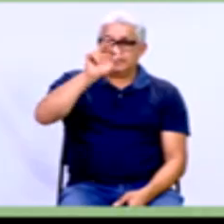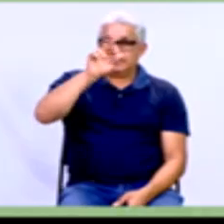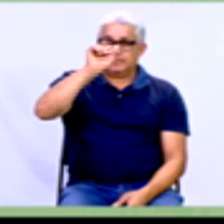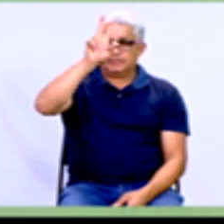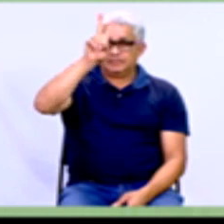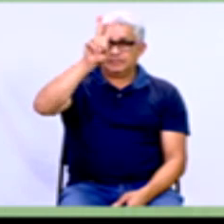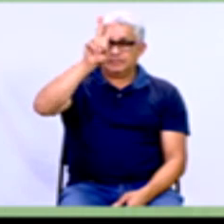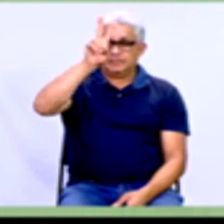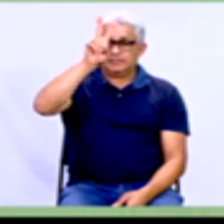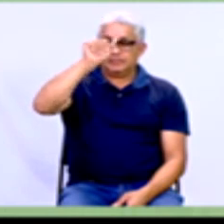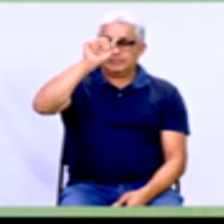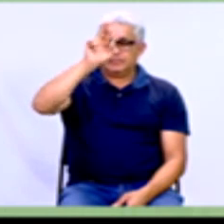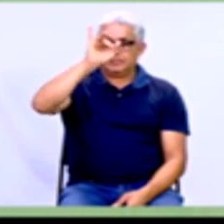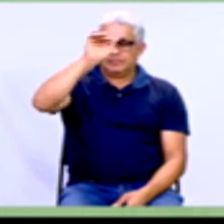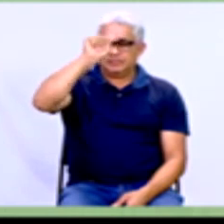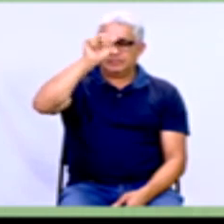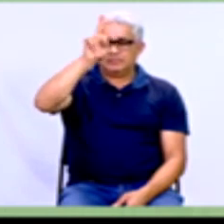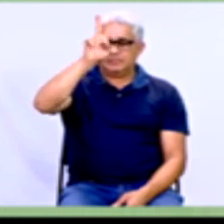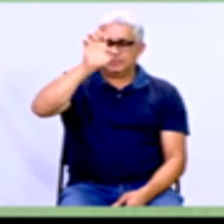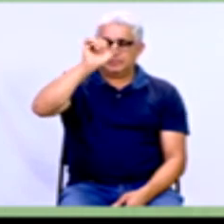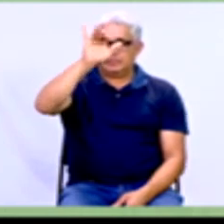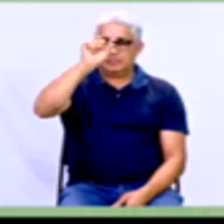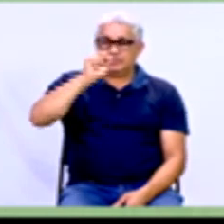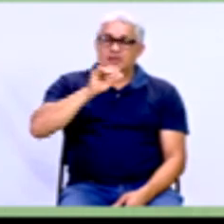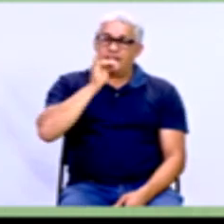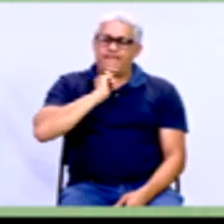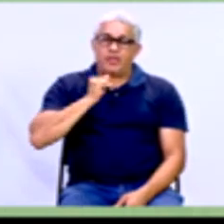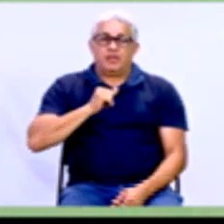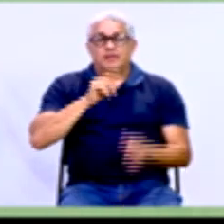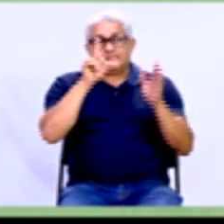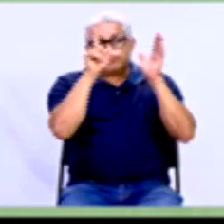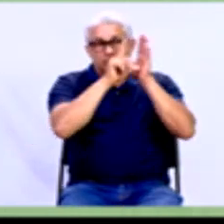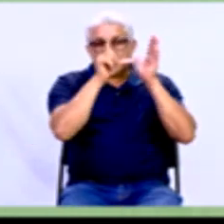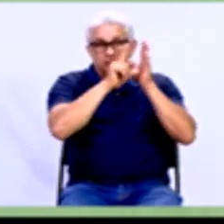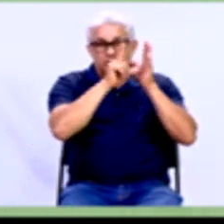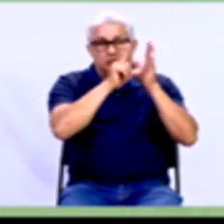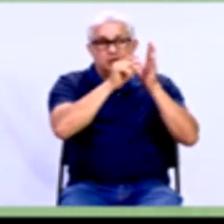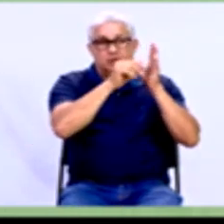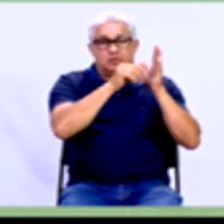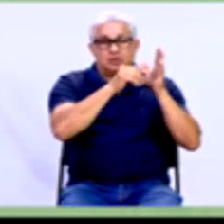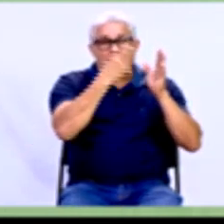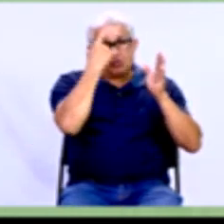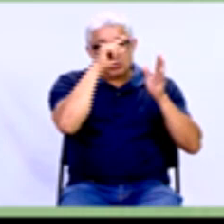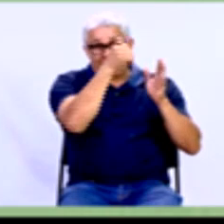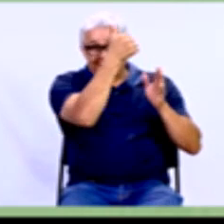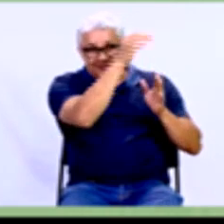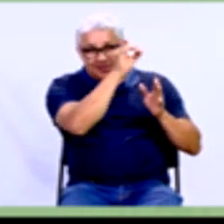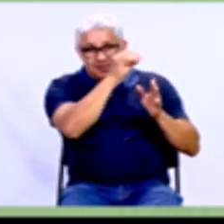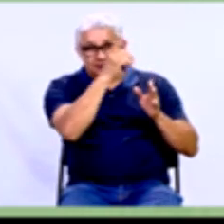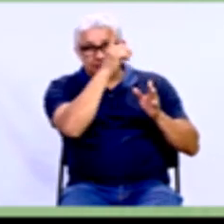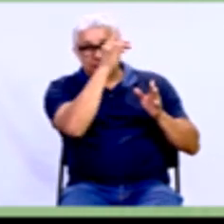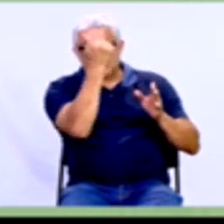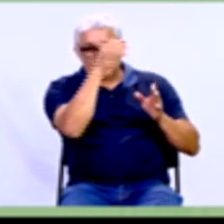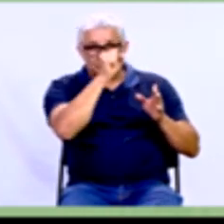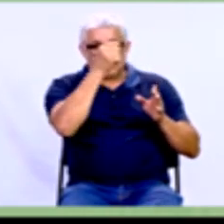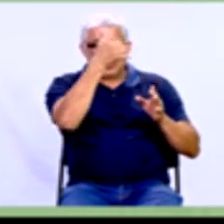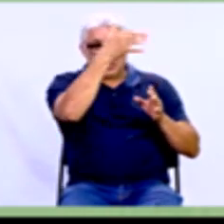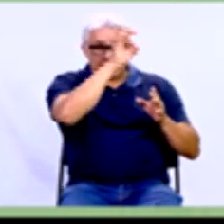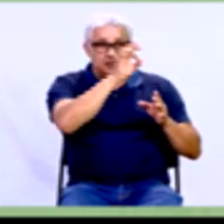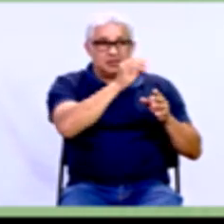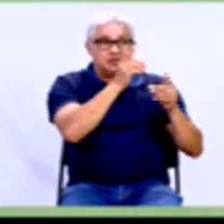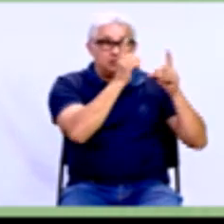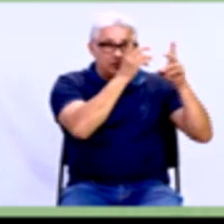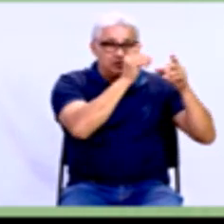né? Ó, considerando que uma loja verificou nos últimos 10 dias que a venda de sapatos e de vestidos